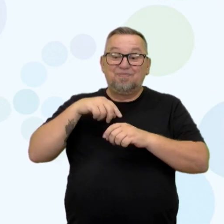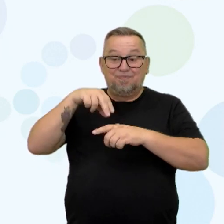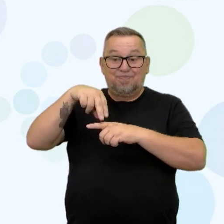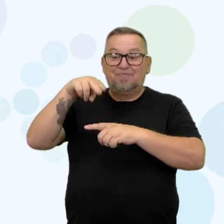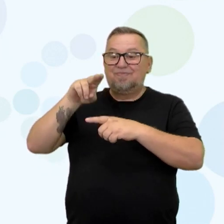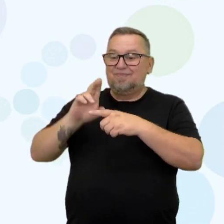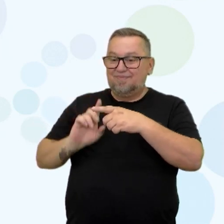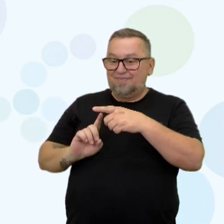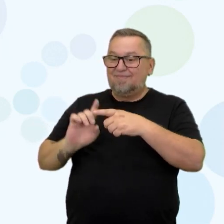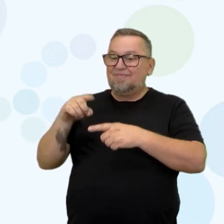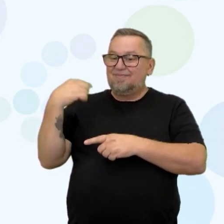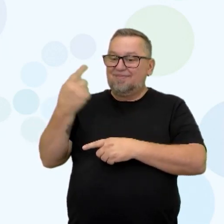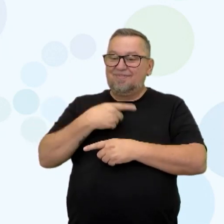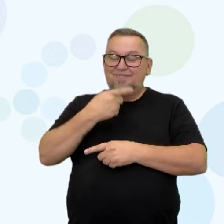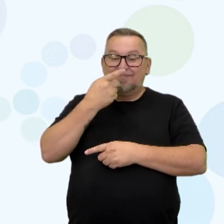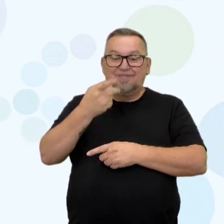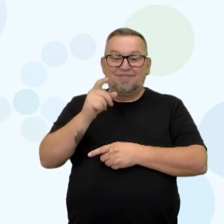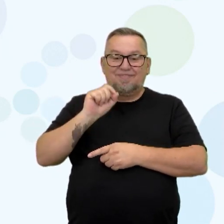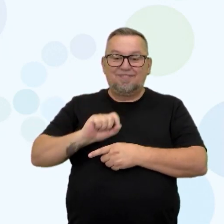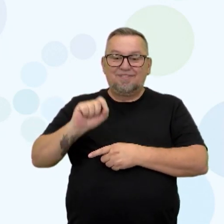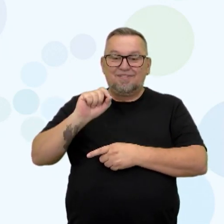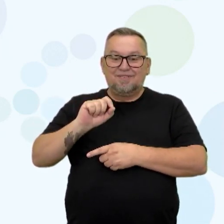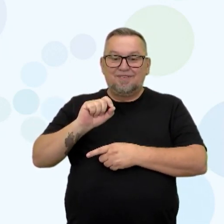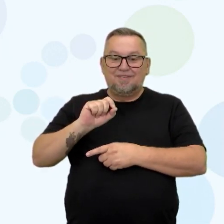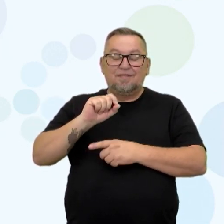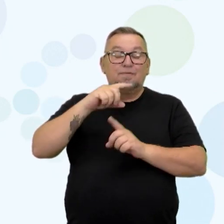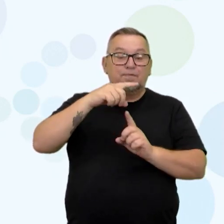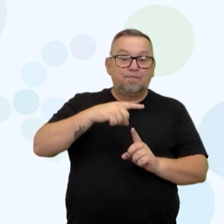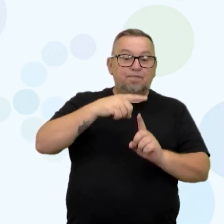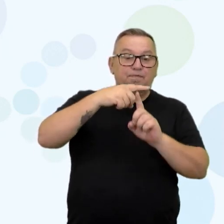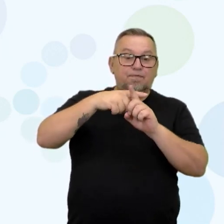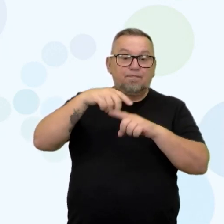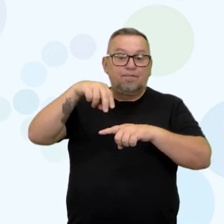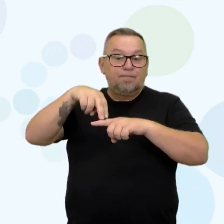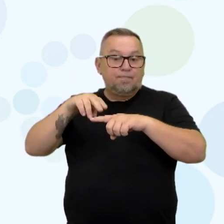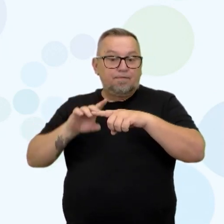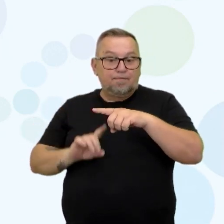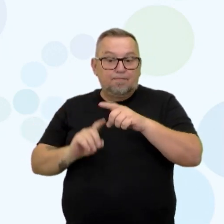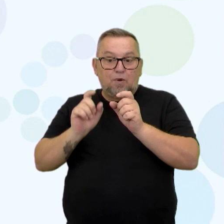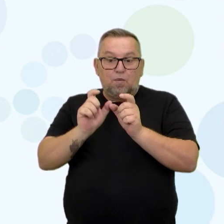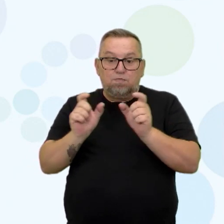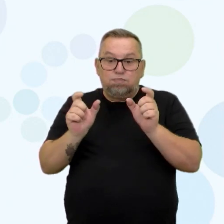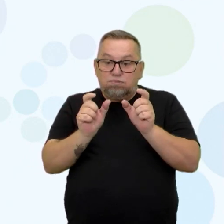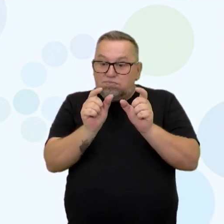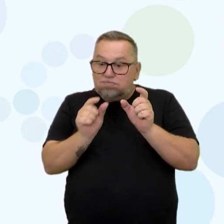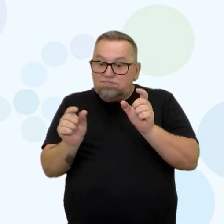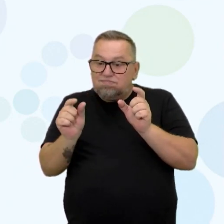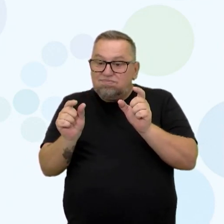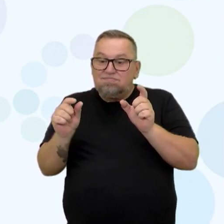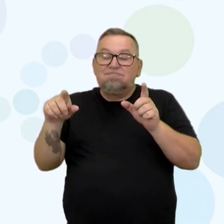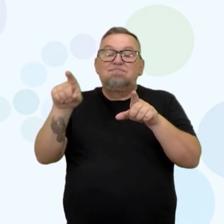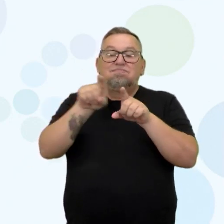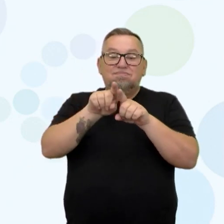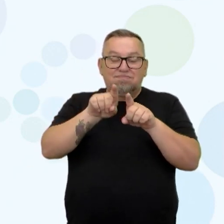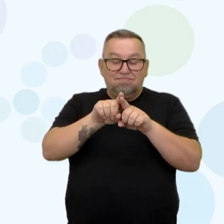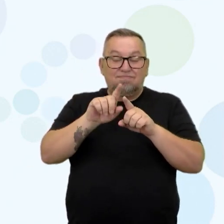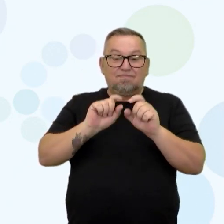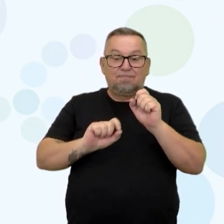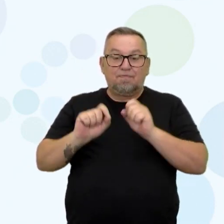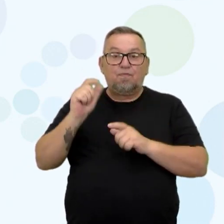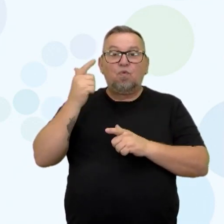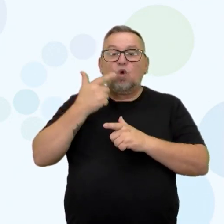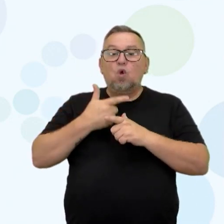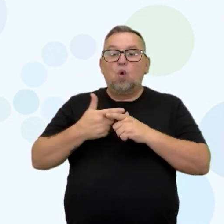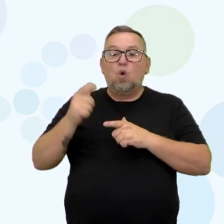frações. Então, a gente falou sobre adição de frações, a gente falou sobre partes de um todo, a gente falou também